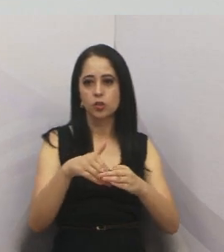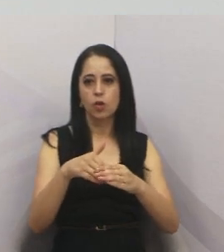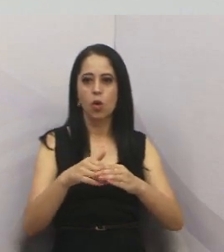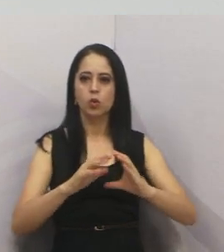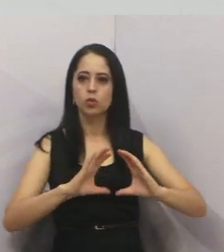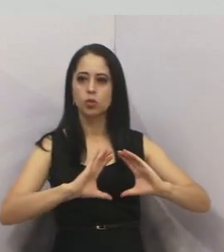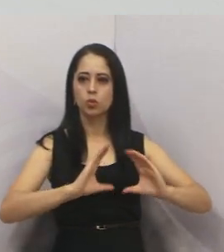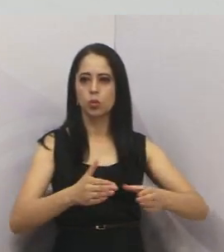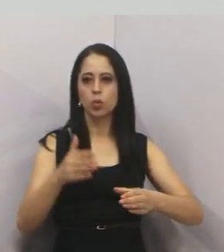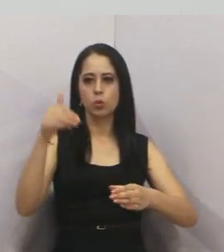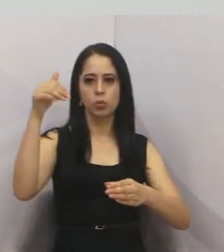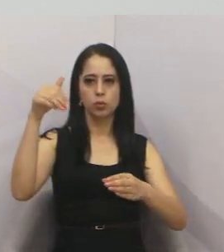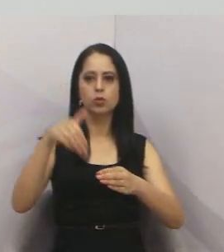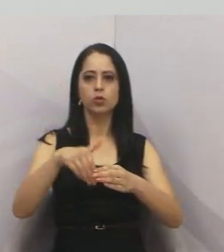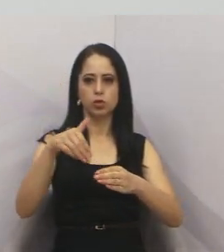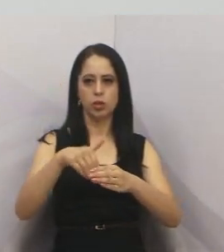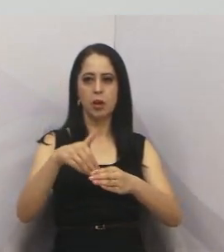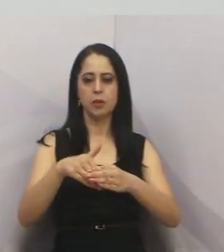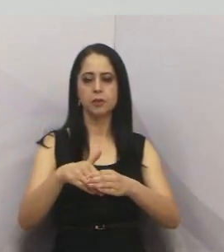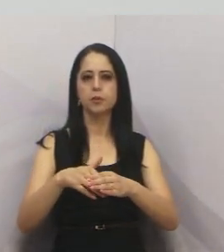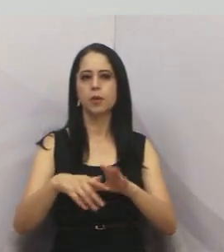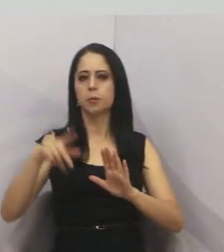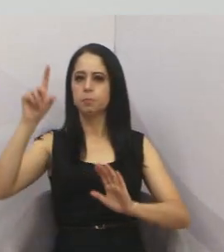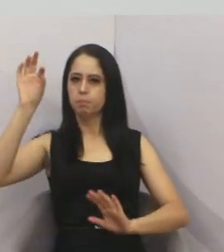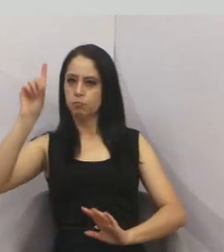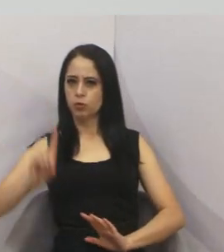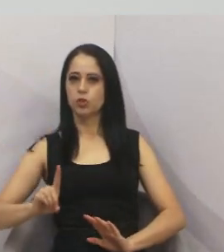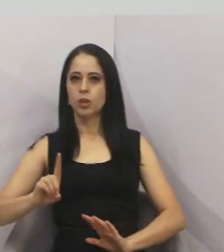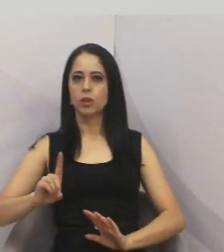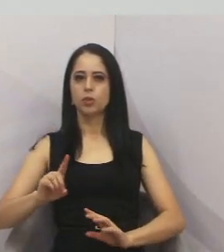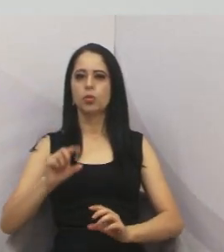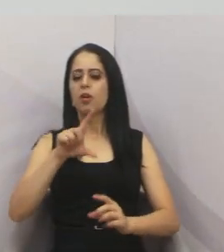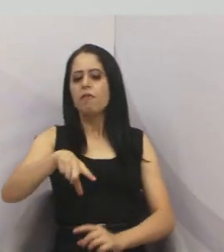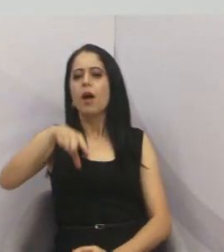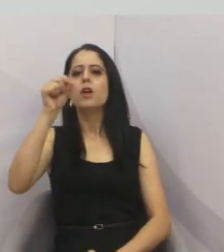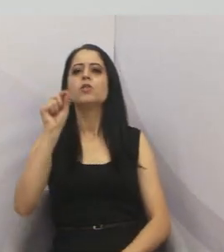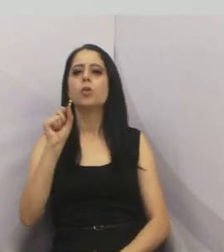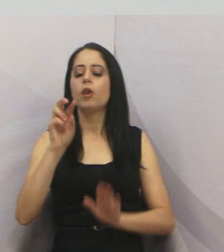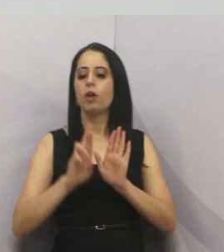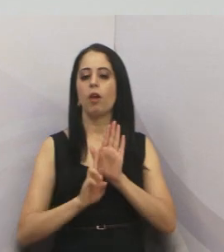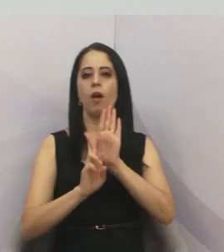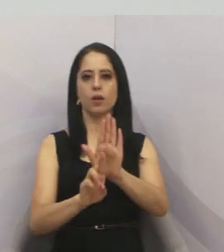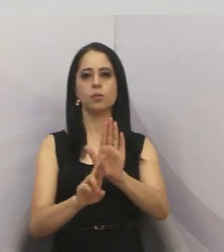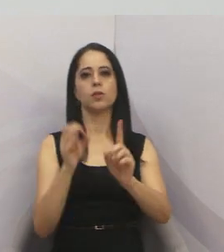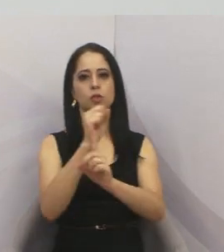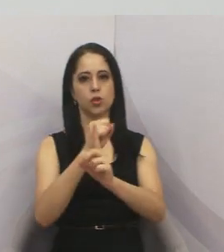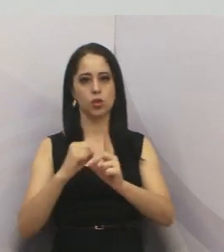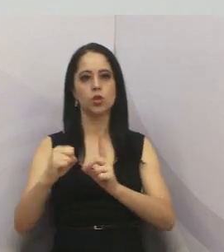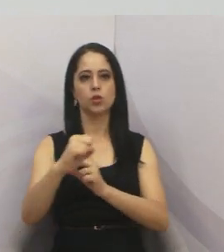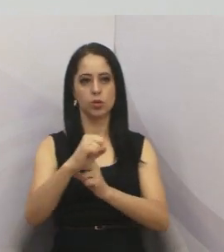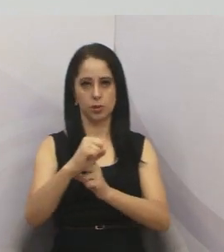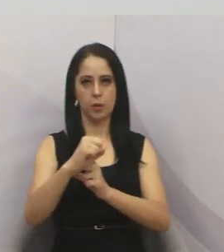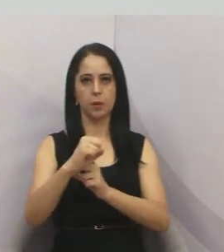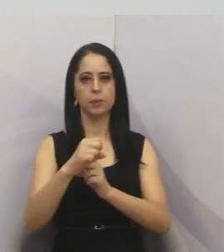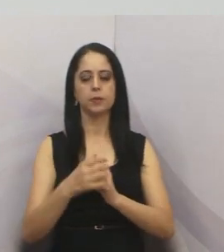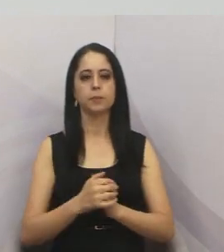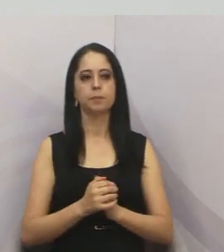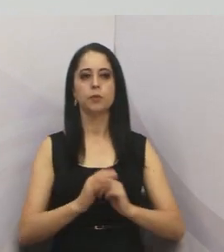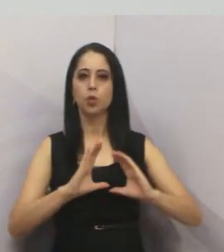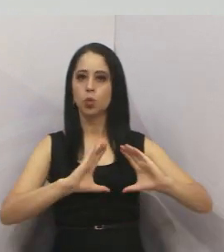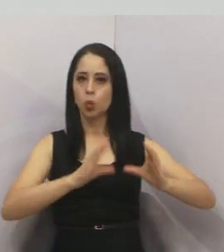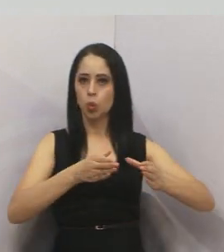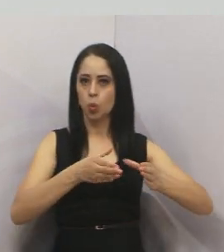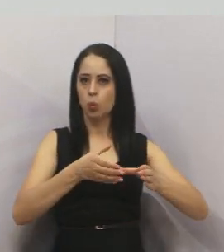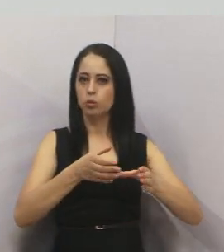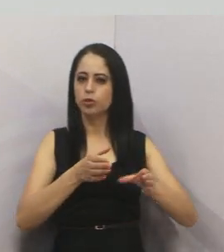Revisão do Plano Diretor, que irá definir os representantes da sociedade civil no Conselho Gestor de Revisão